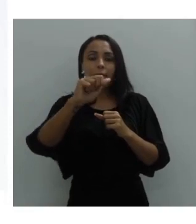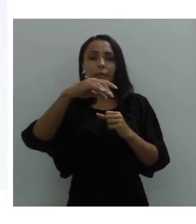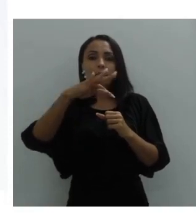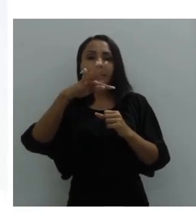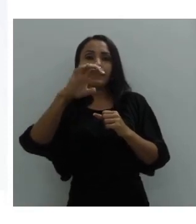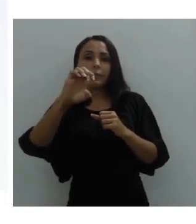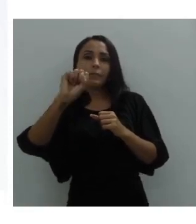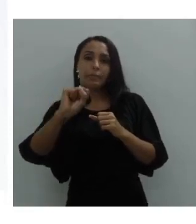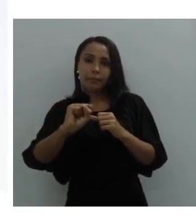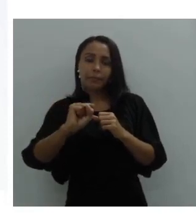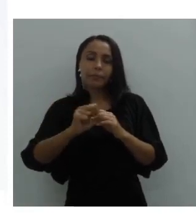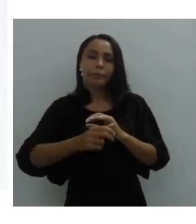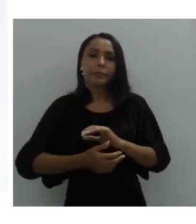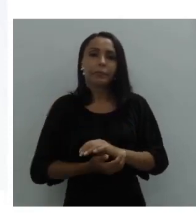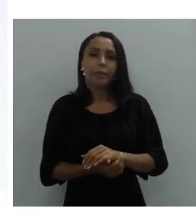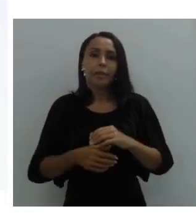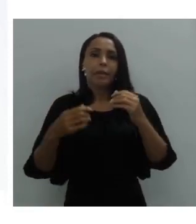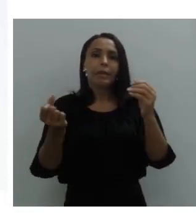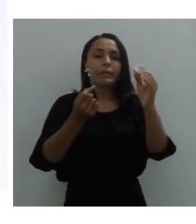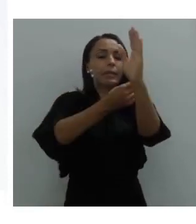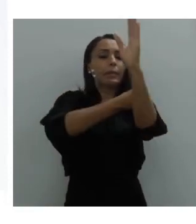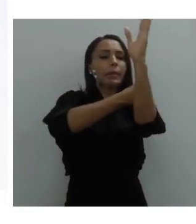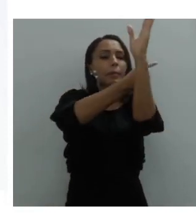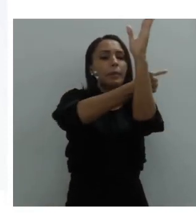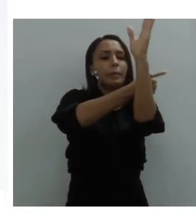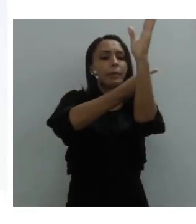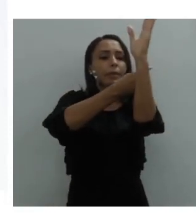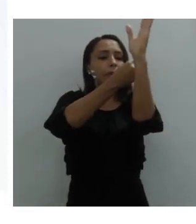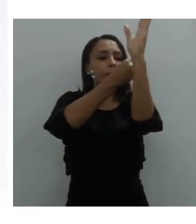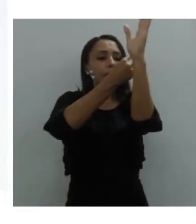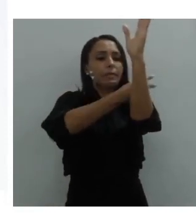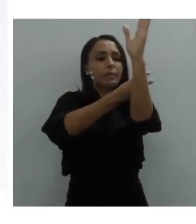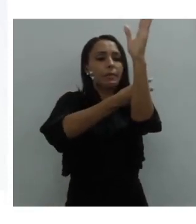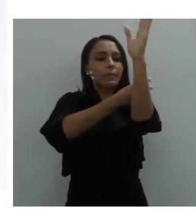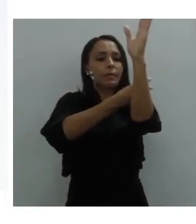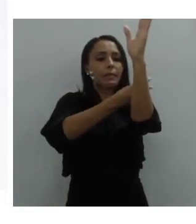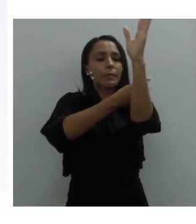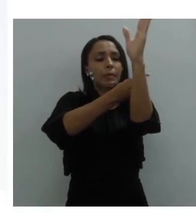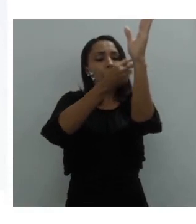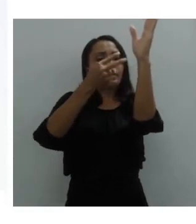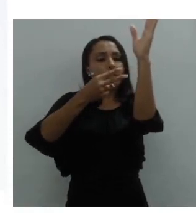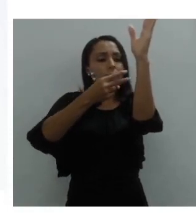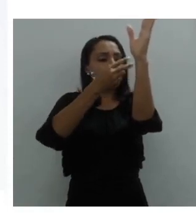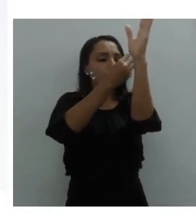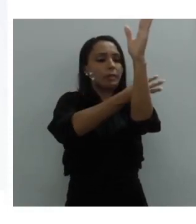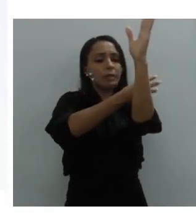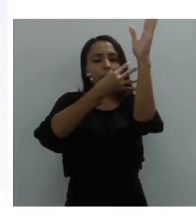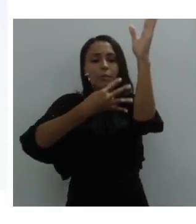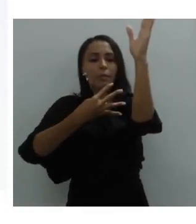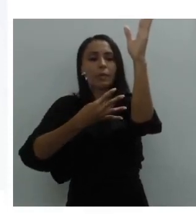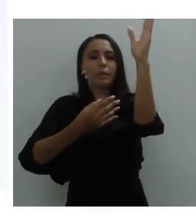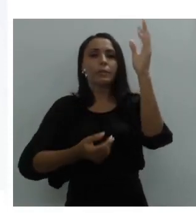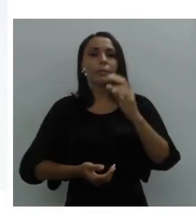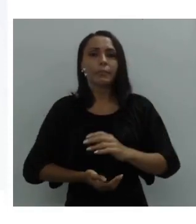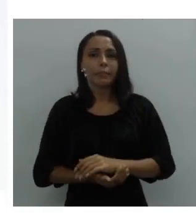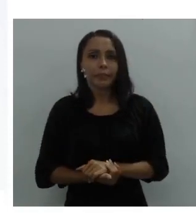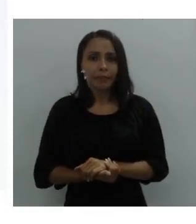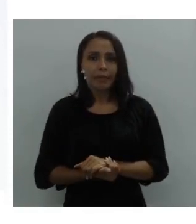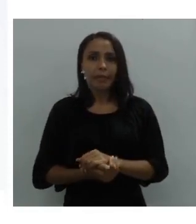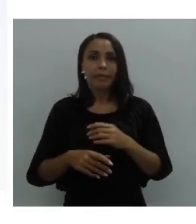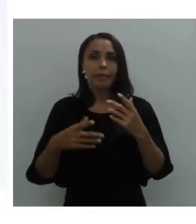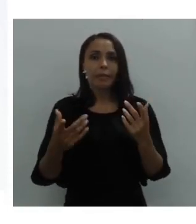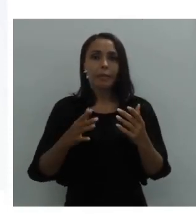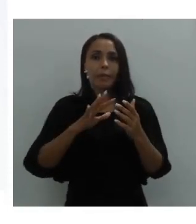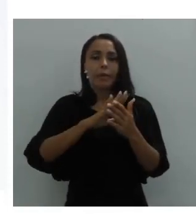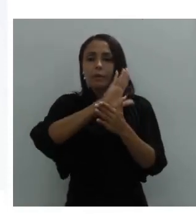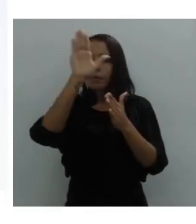quadrante, terceiro quadrante, quarto quadrante, e isso tudo aí é o que a gente chama, né, de plano cartesiano.